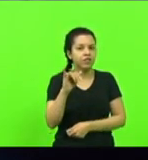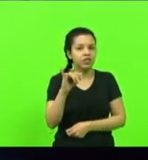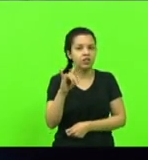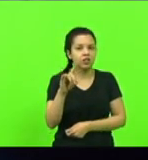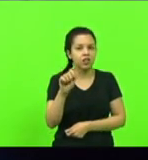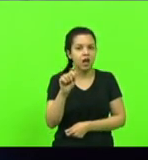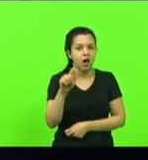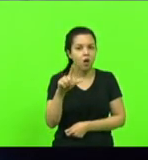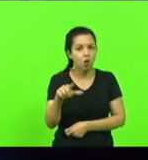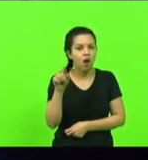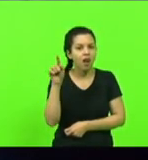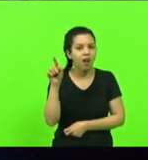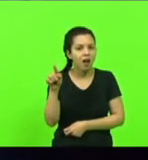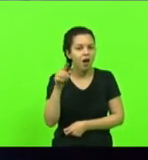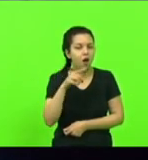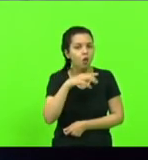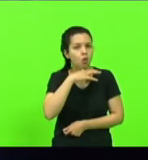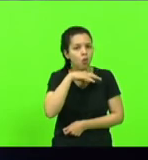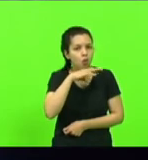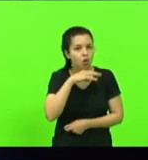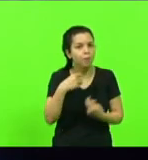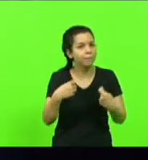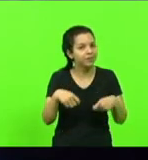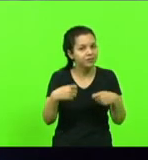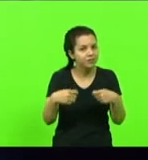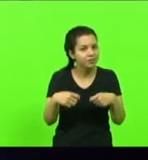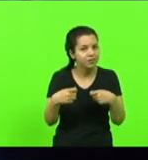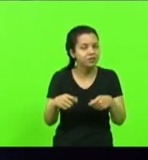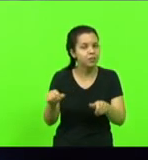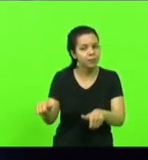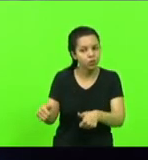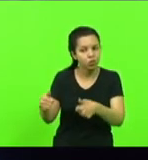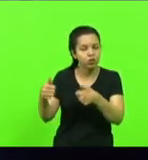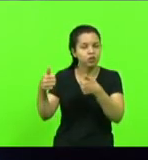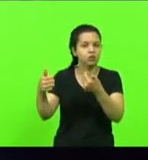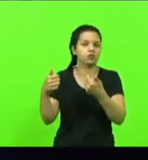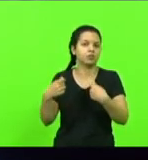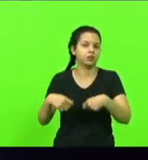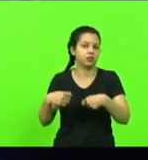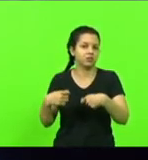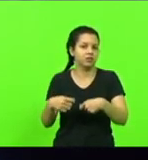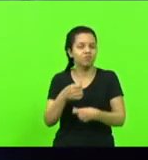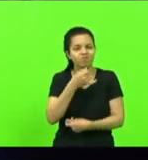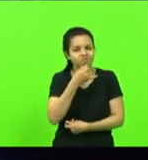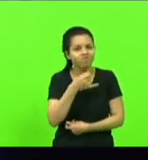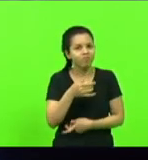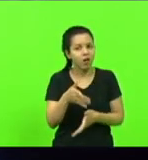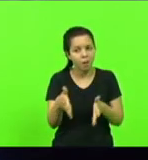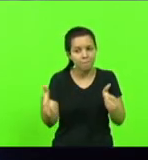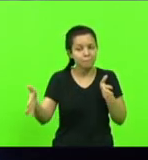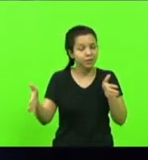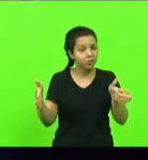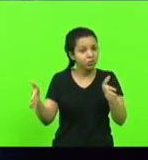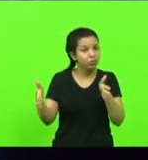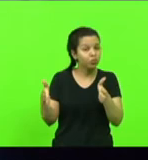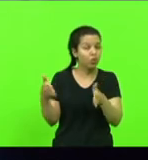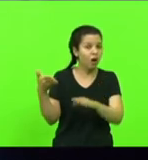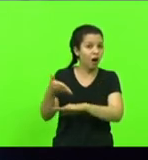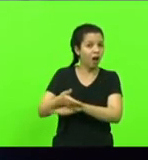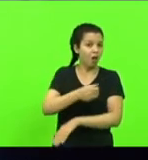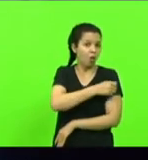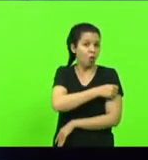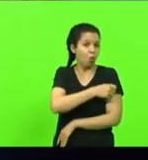que precisa lá de melhorias. É uma pena que, durante todo aquele período que não teve os estudantes nas